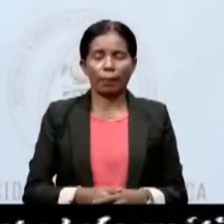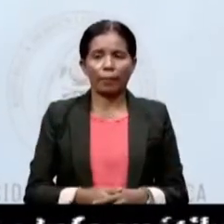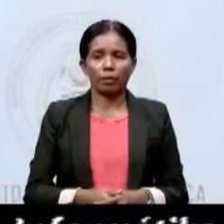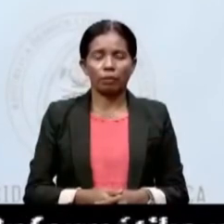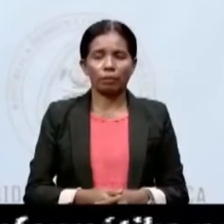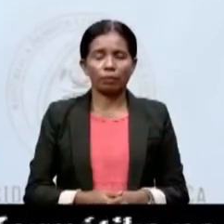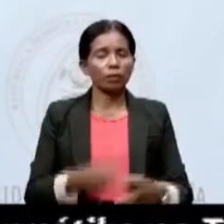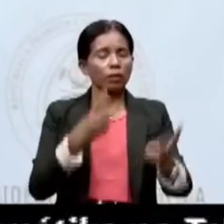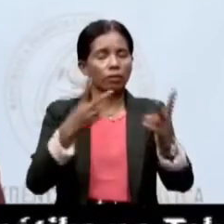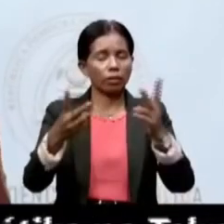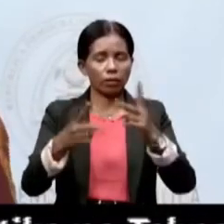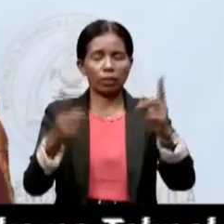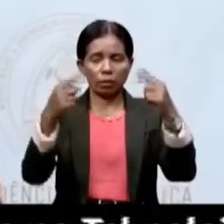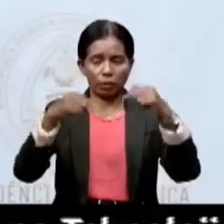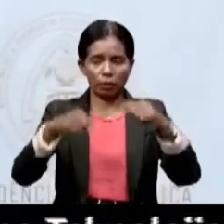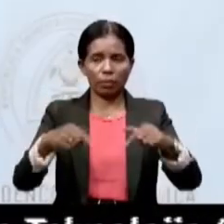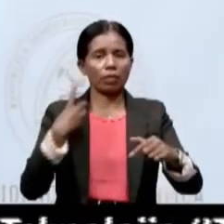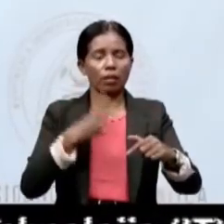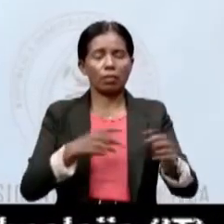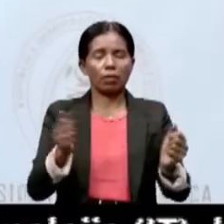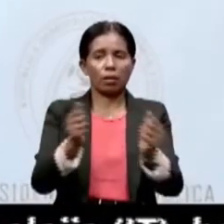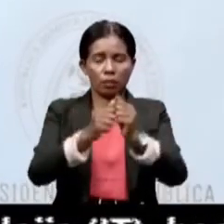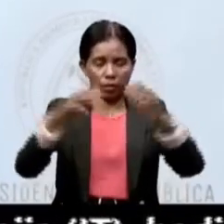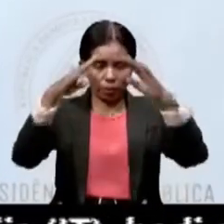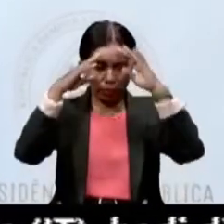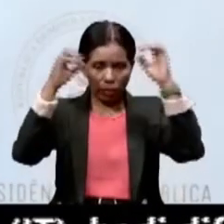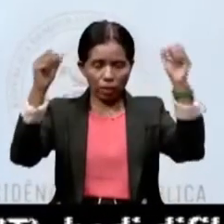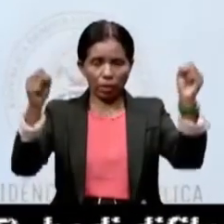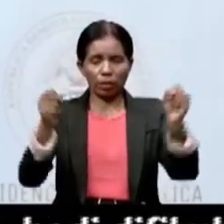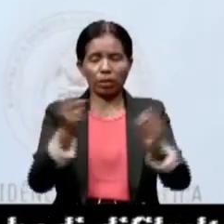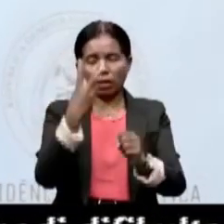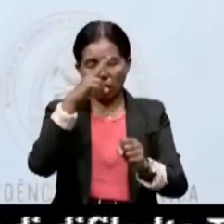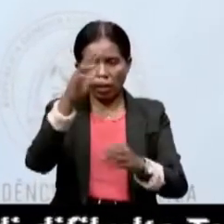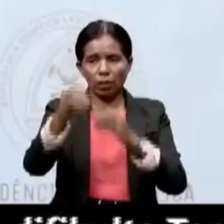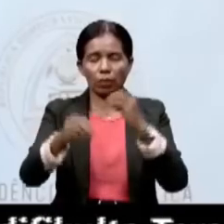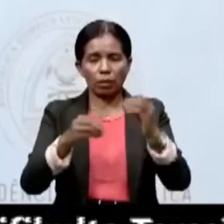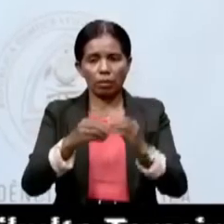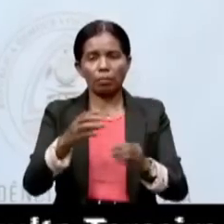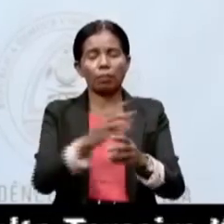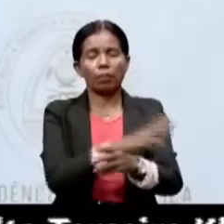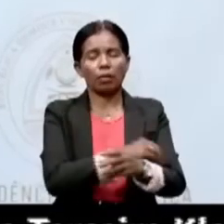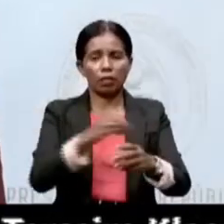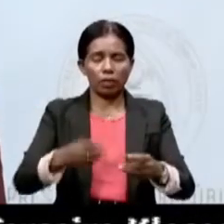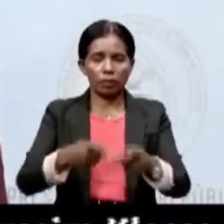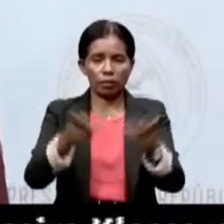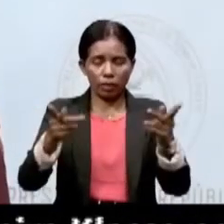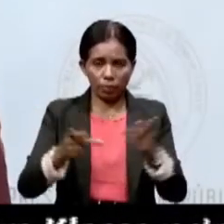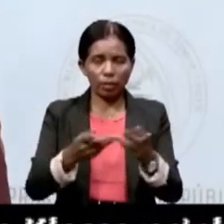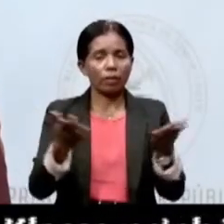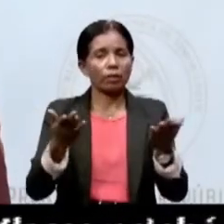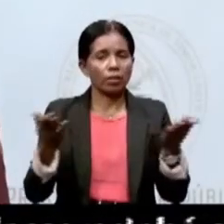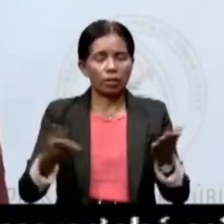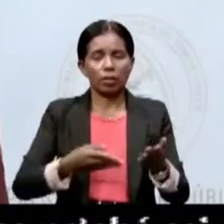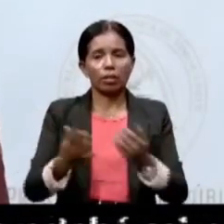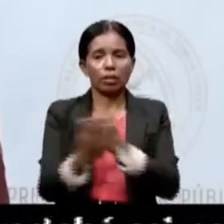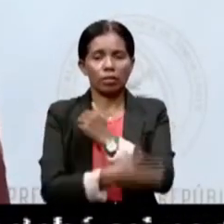de. Visita de hoje mais Sua Excelência o Presidente da República a tua revisão do aspecto balo no espaço balo INB, Cuba e